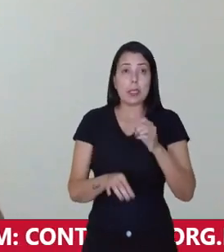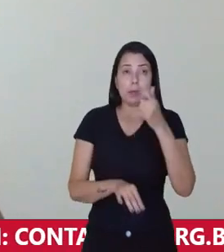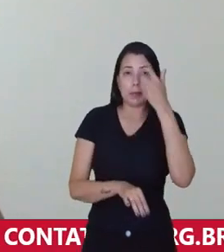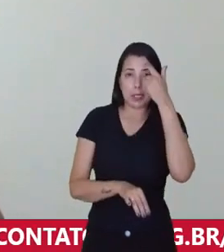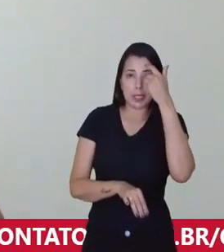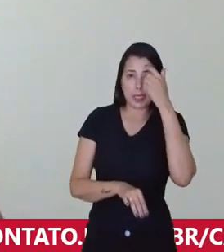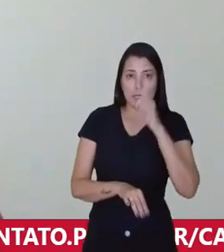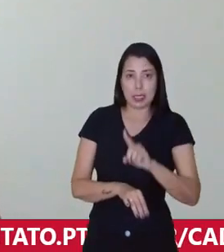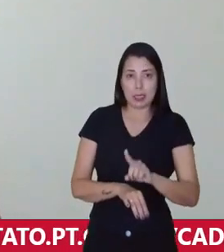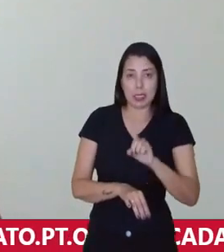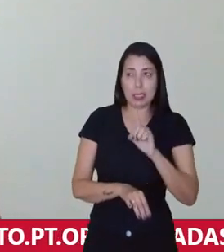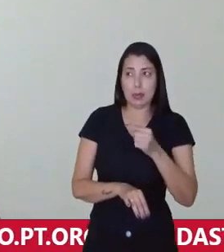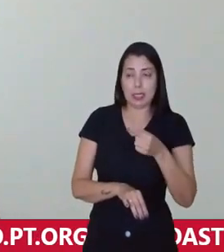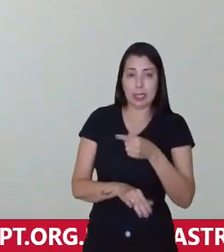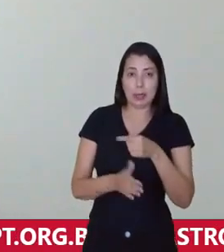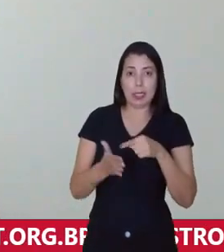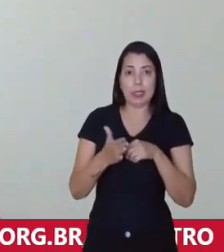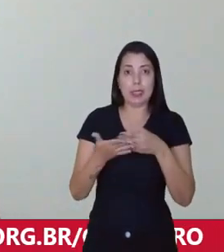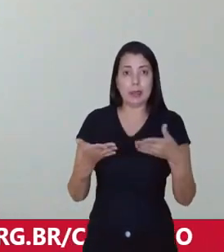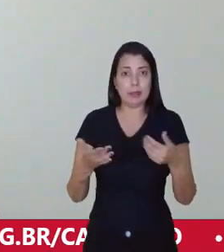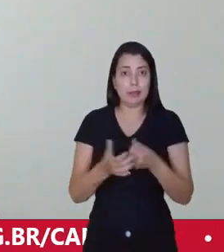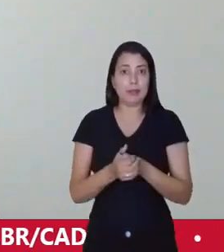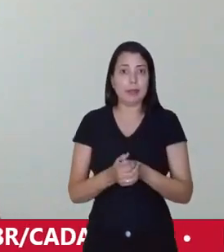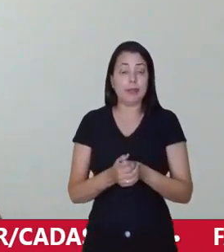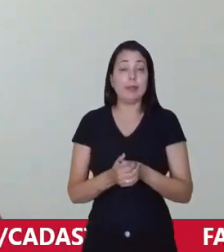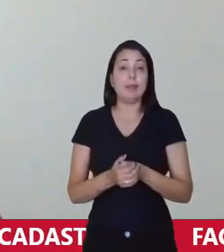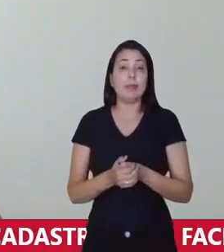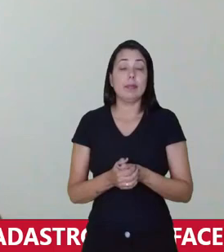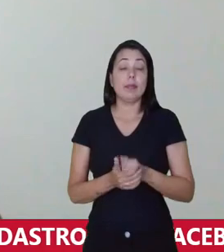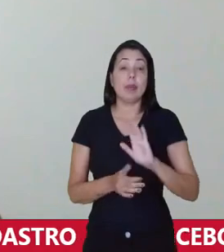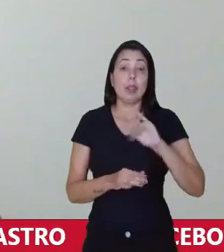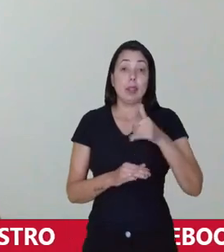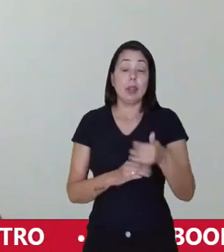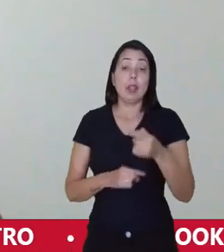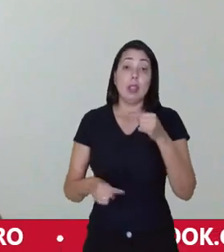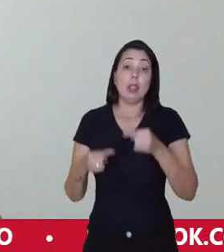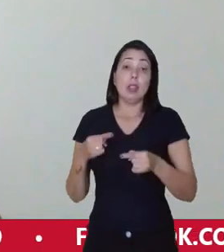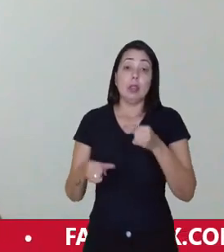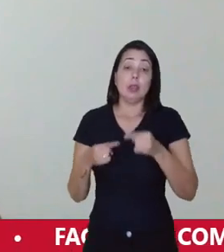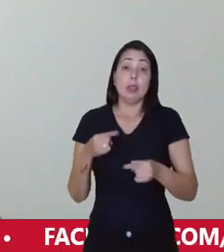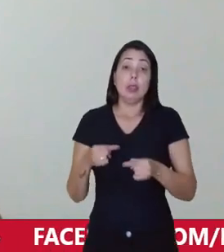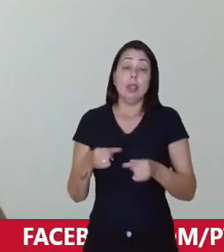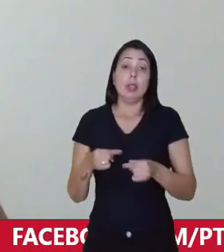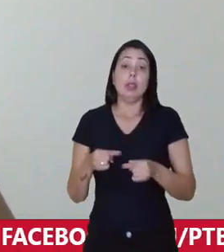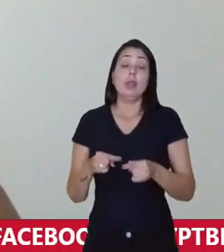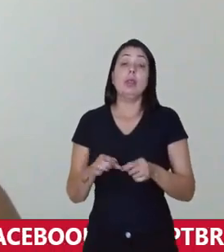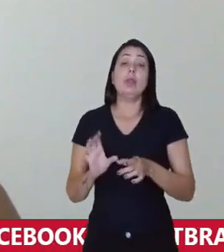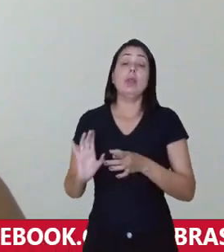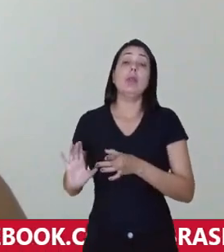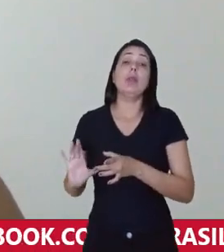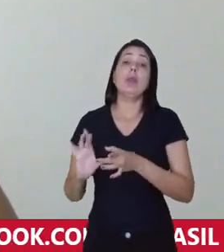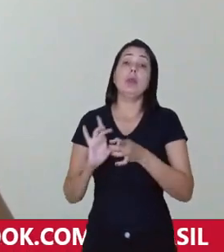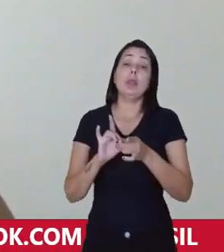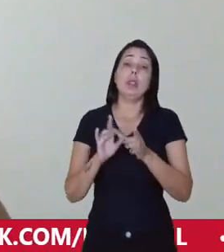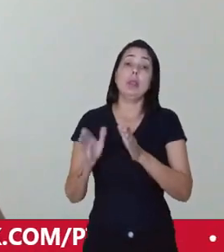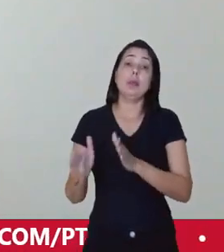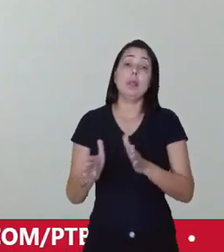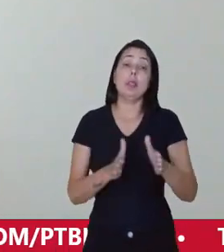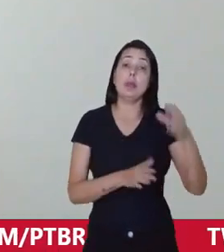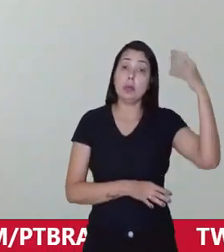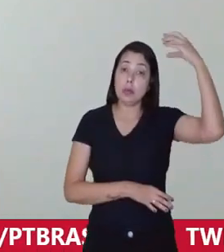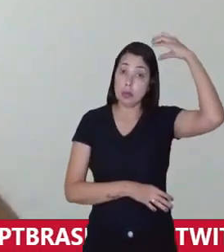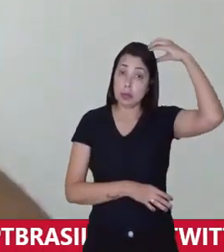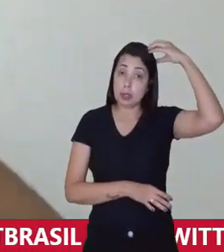que não dá para fazer essa discussão fora da discussão do contexto do período colonial,